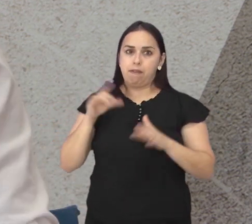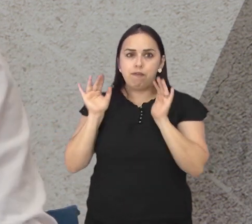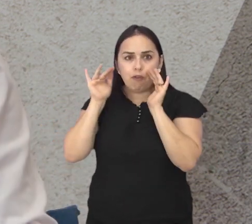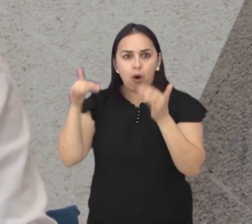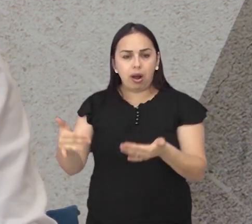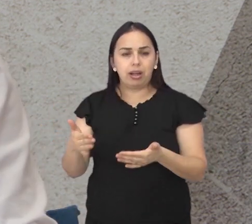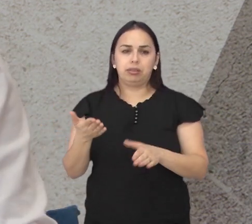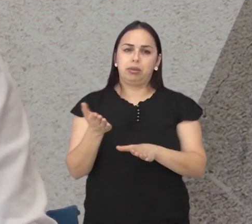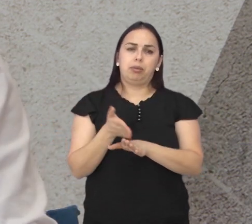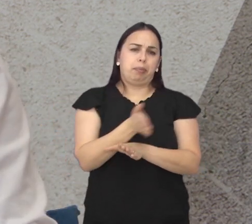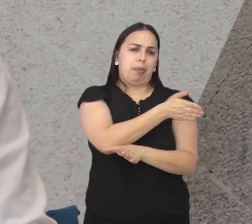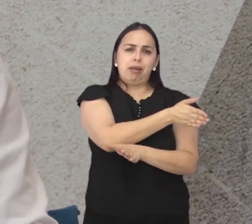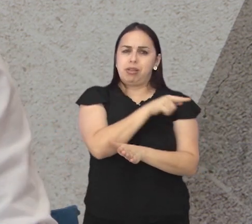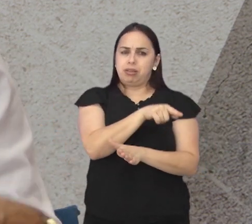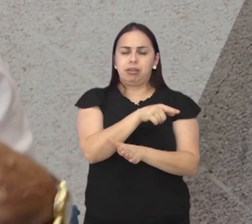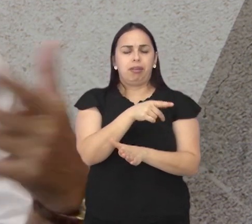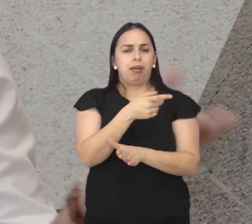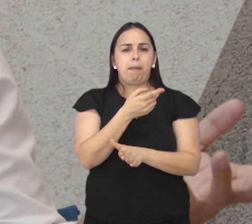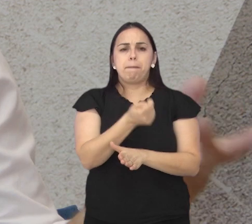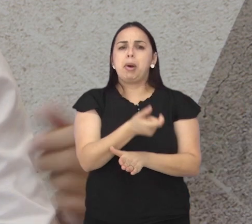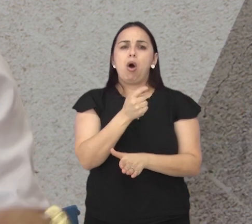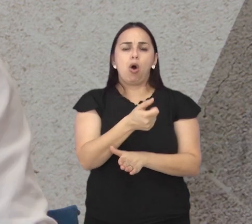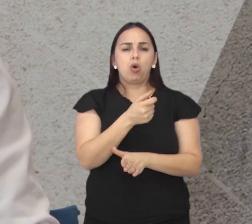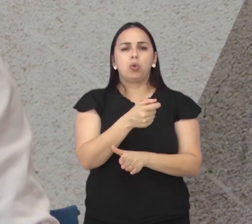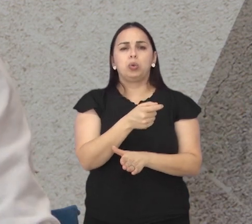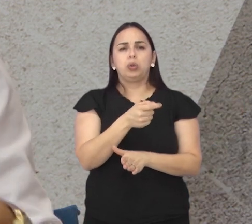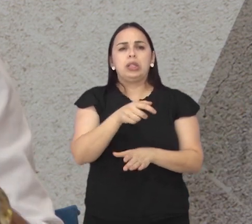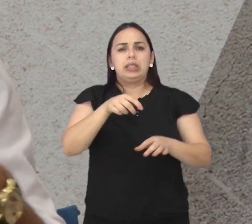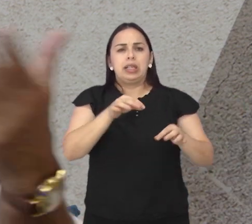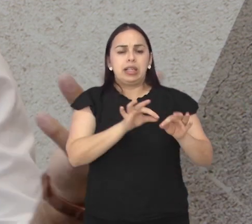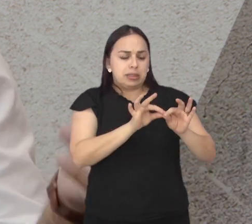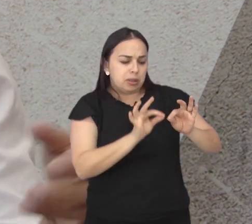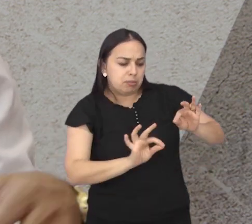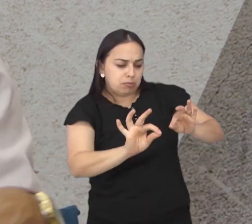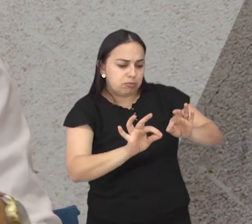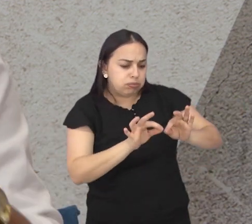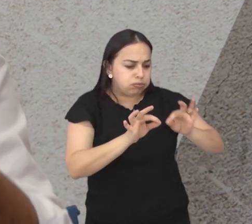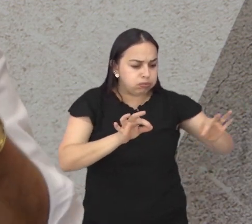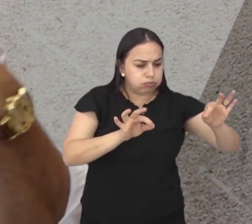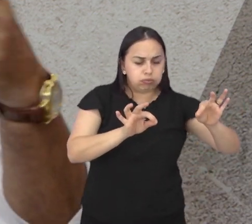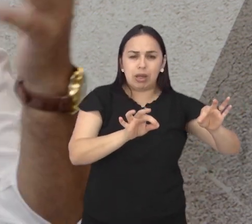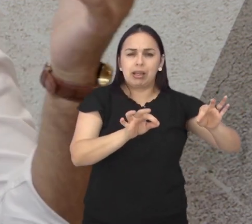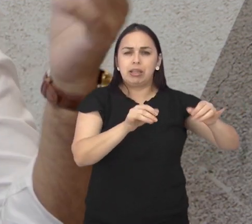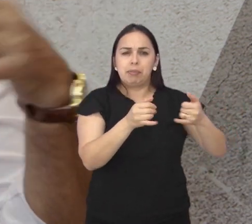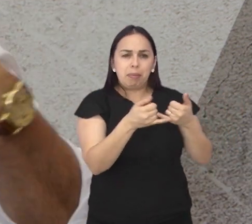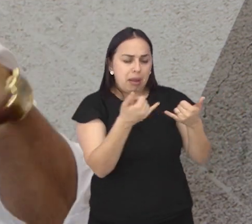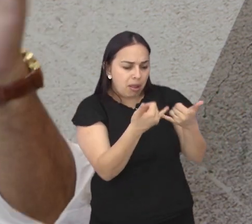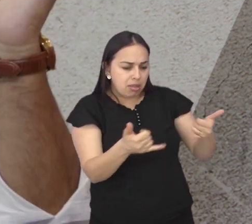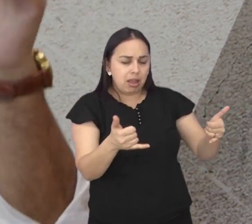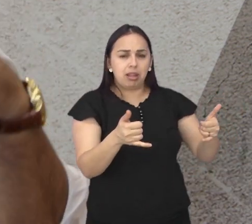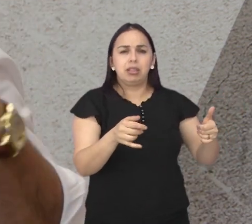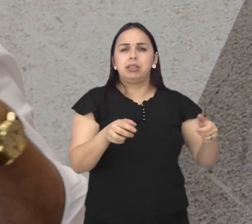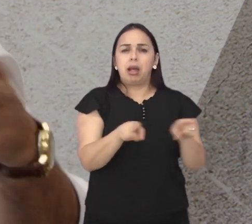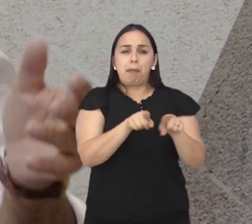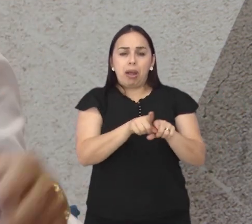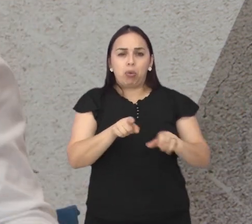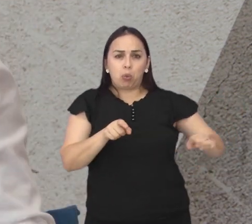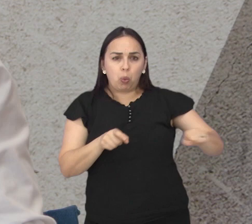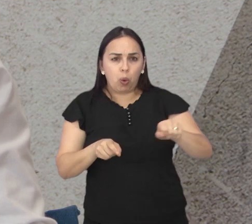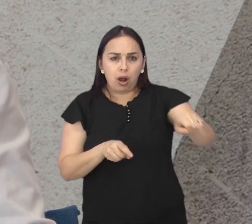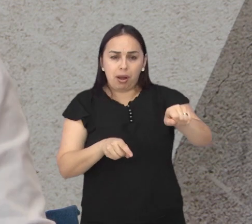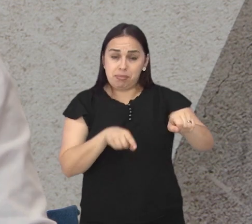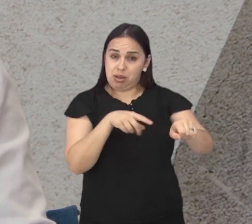mais específicos, né? Antigamente você tinha o curso, por exemplo, de transmissão, e normalmente eram transmissões ou